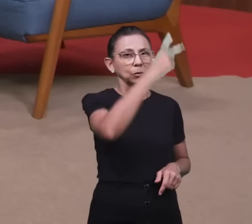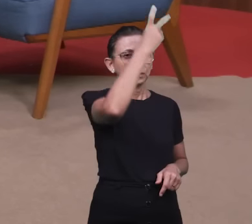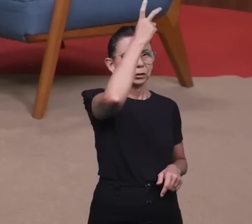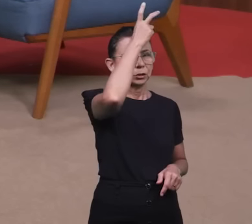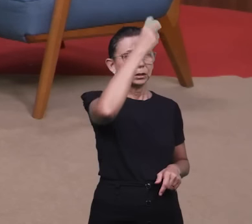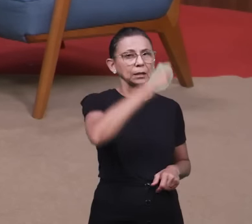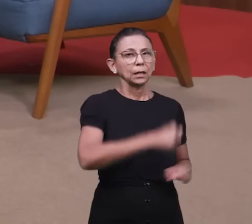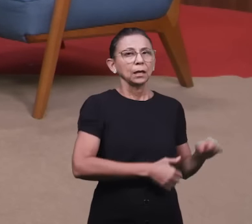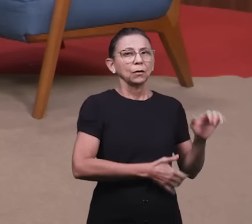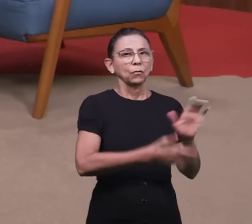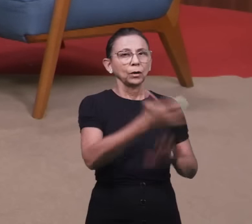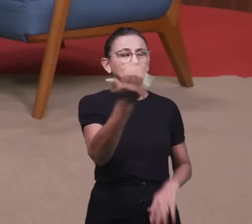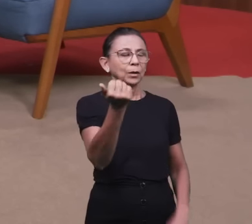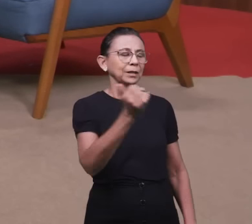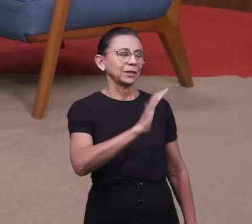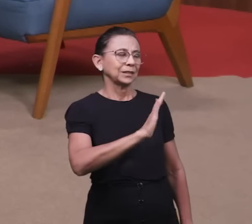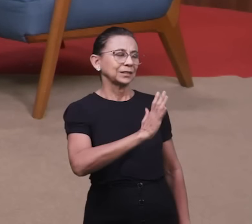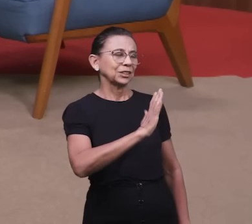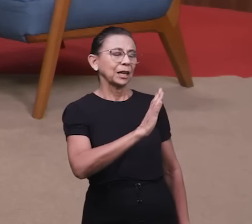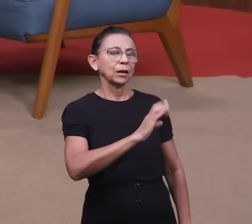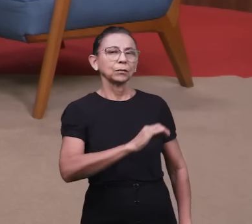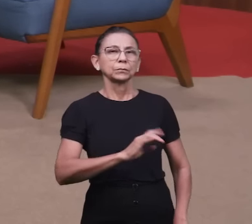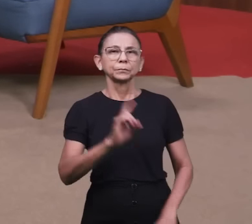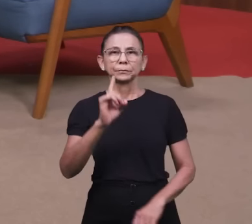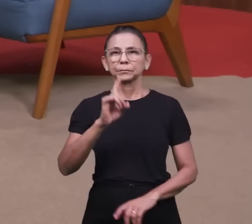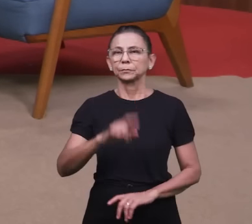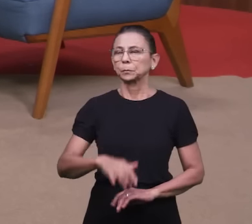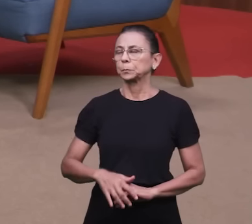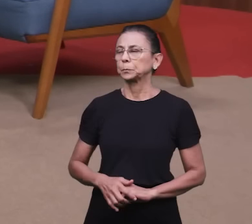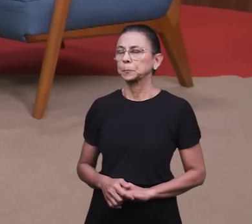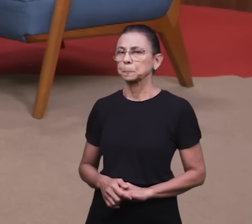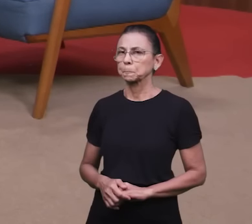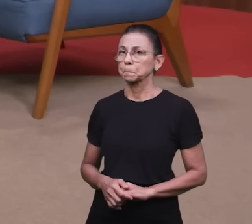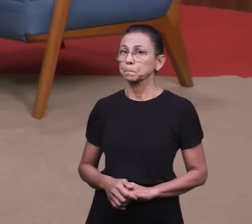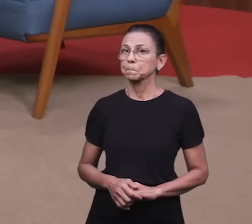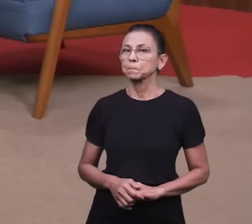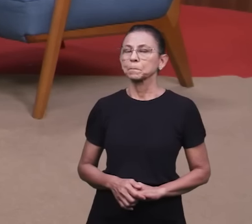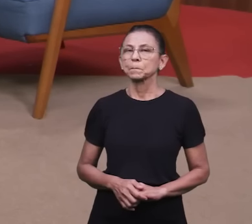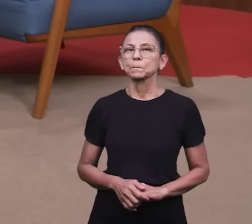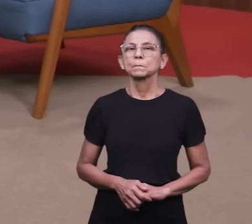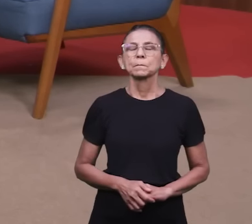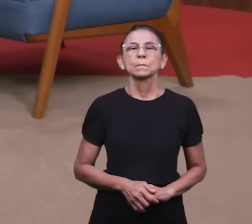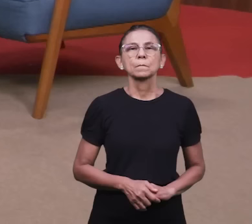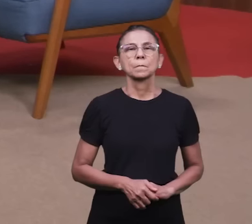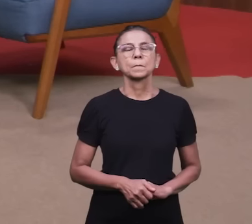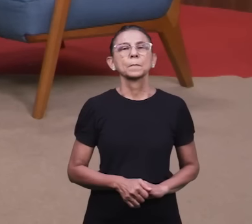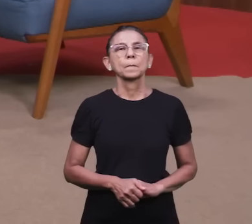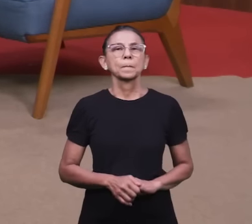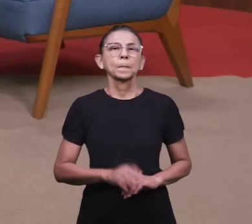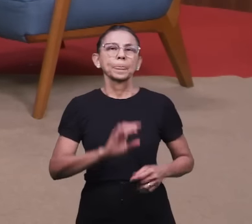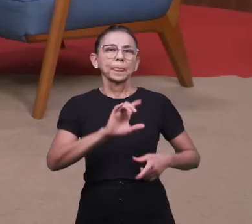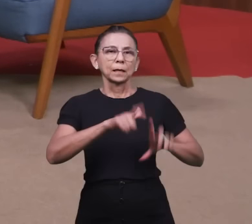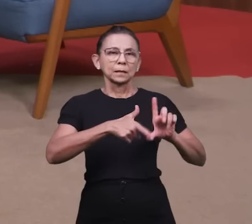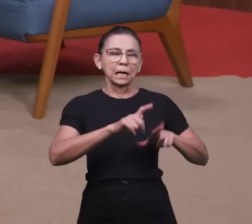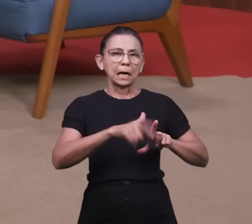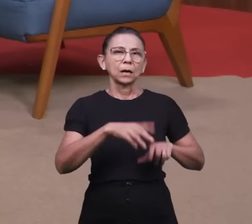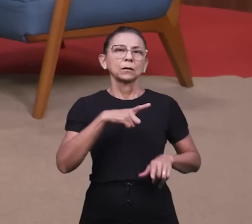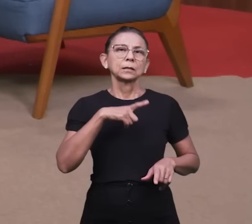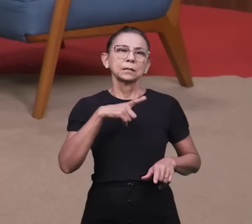falou Sérgio que Israel foi preservado Israel na verdade sofria o reflexo das 10